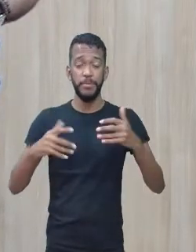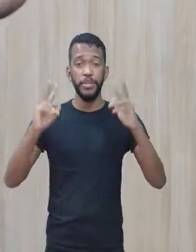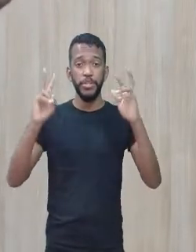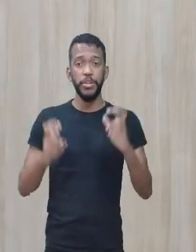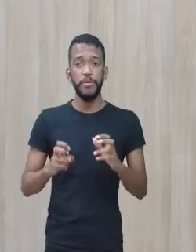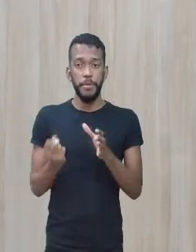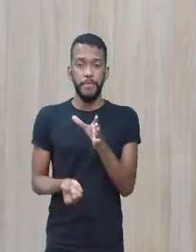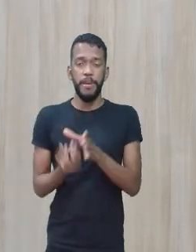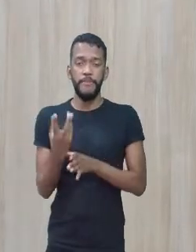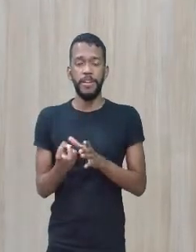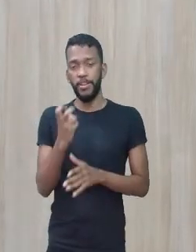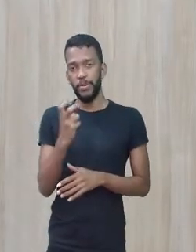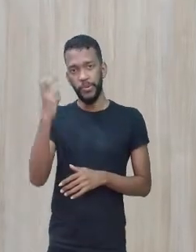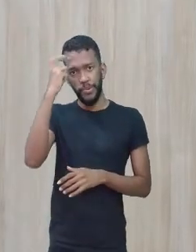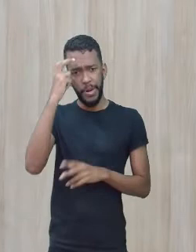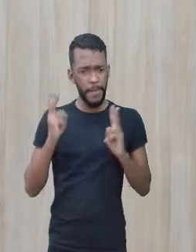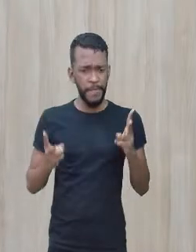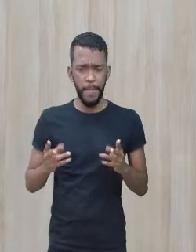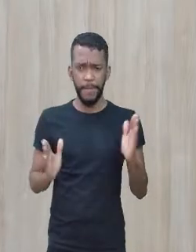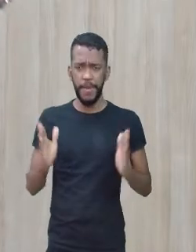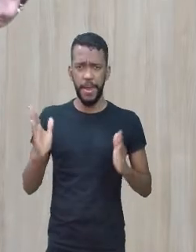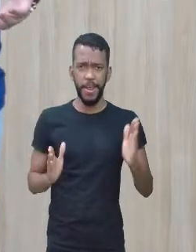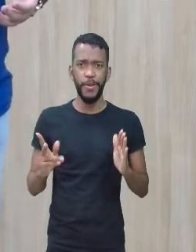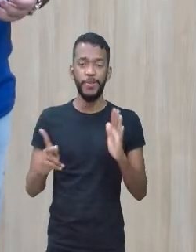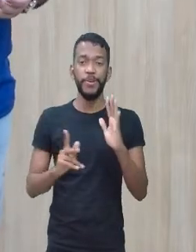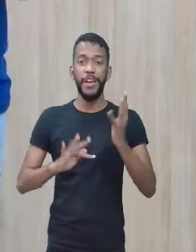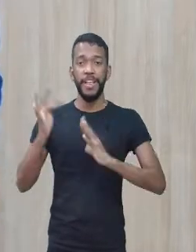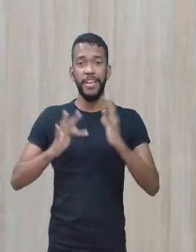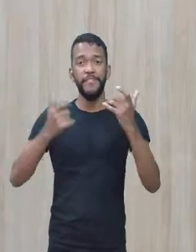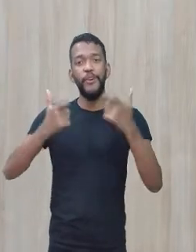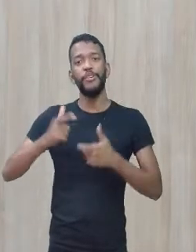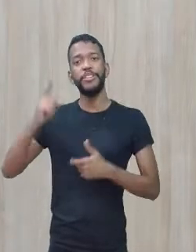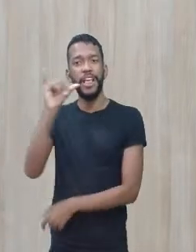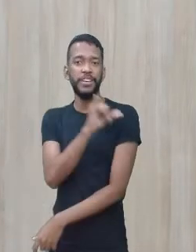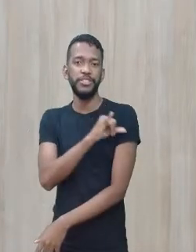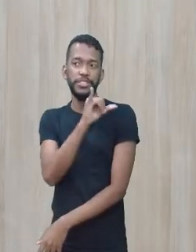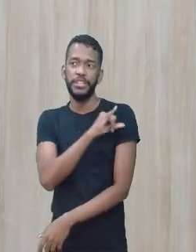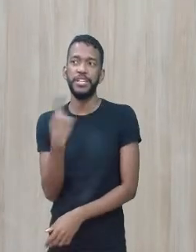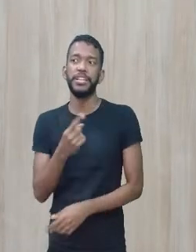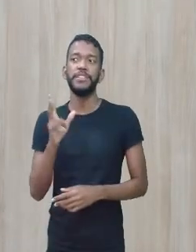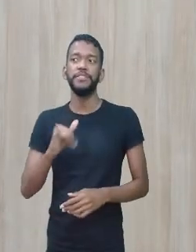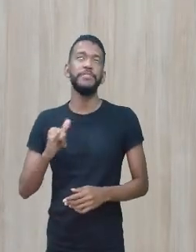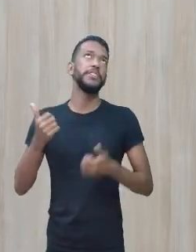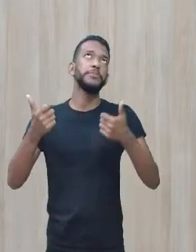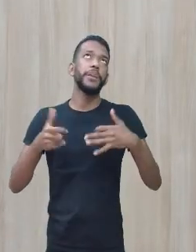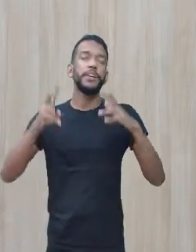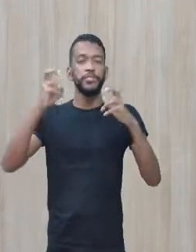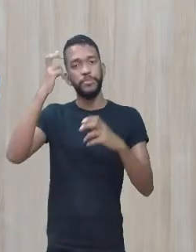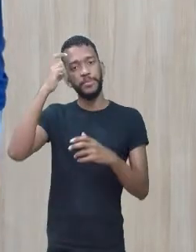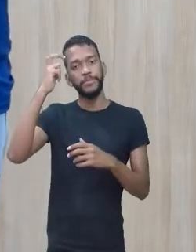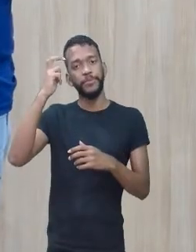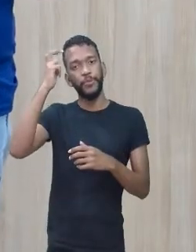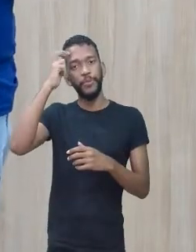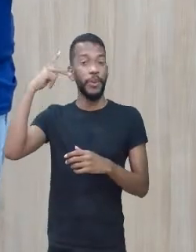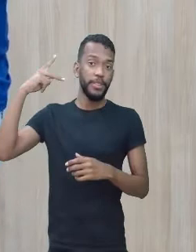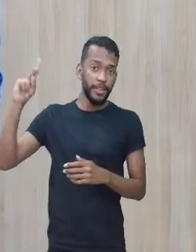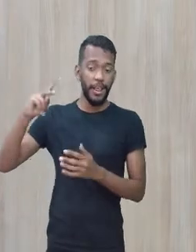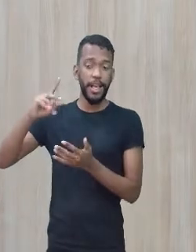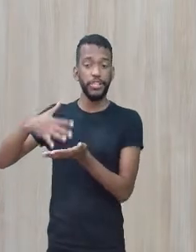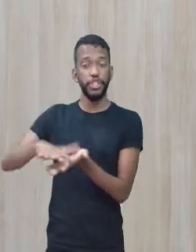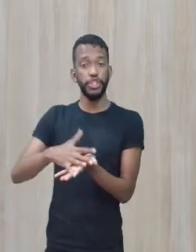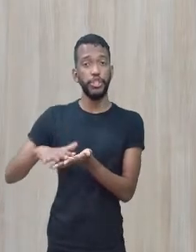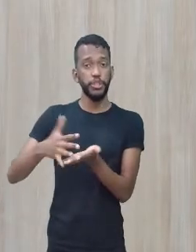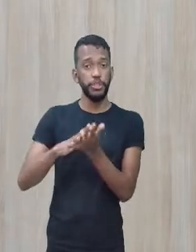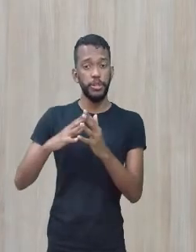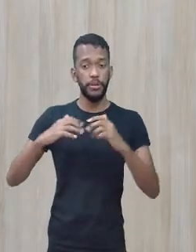cultural, no mesmo período do carnaval lá no Rio de Janeiro, a gente vai lembrar das escolas de samba. Então, cada